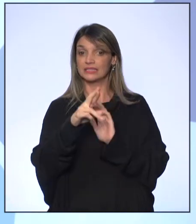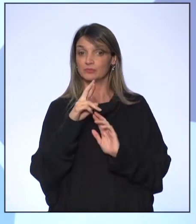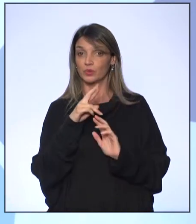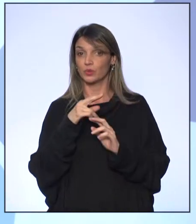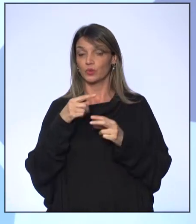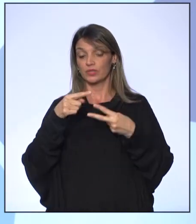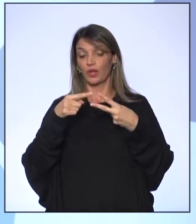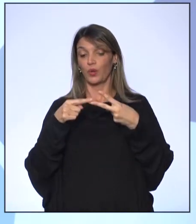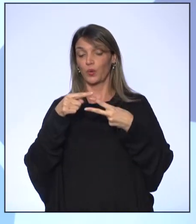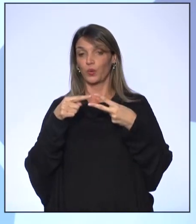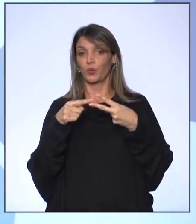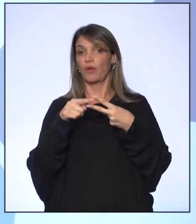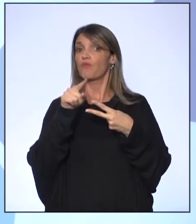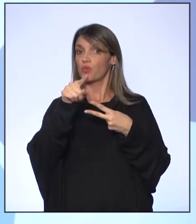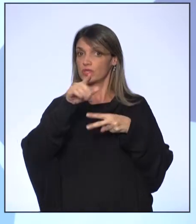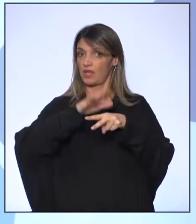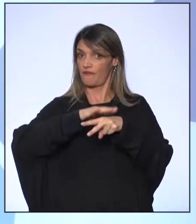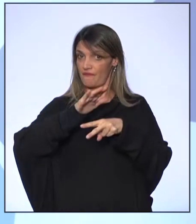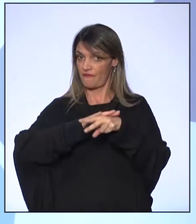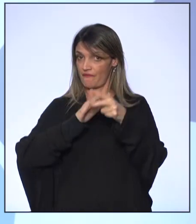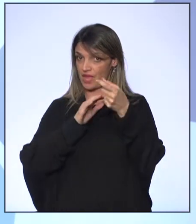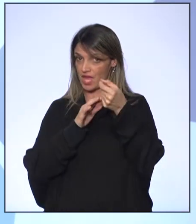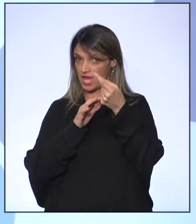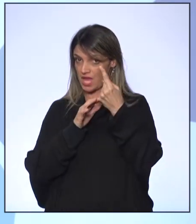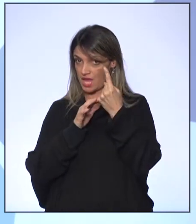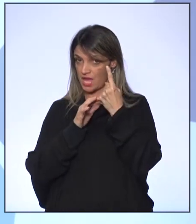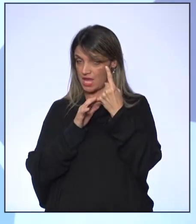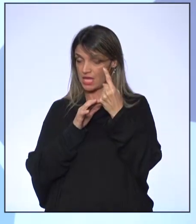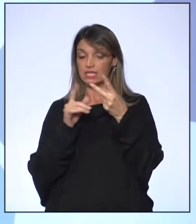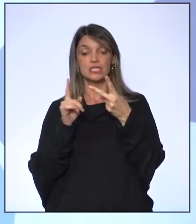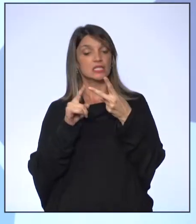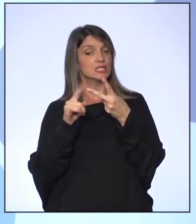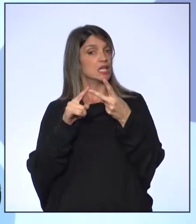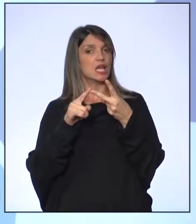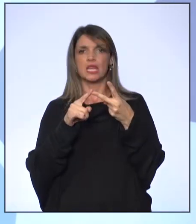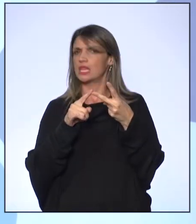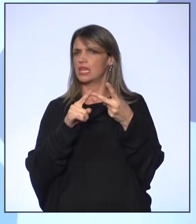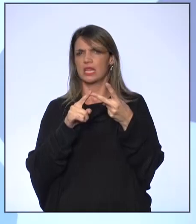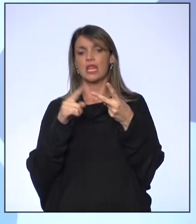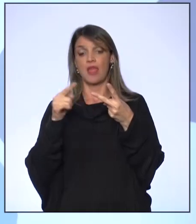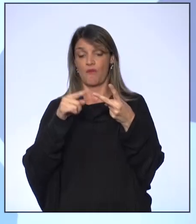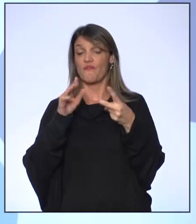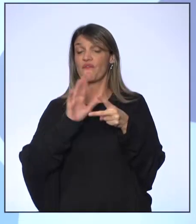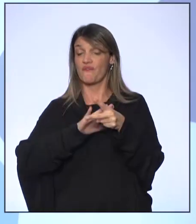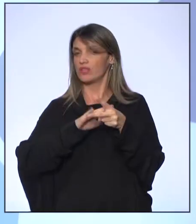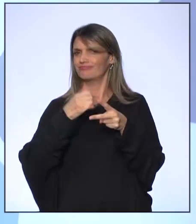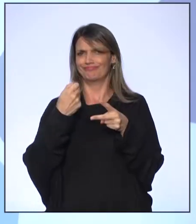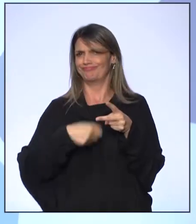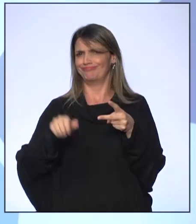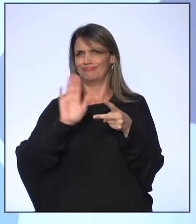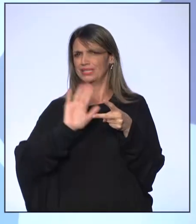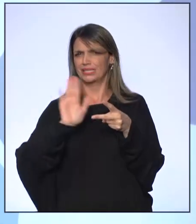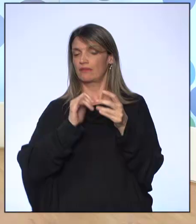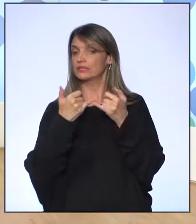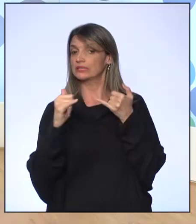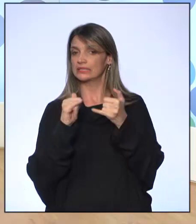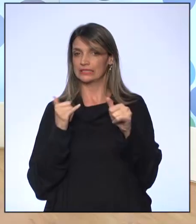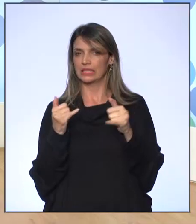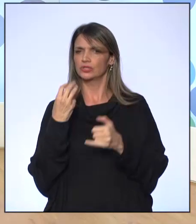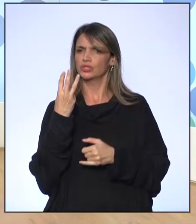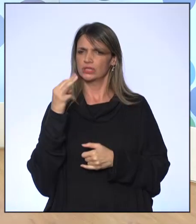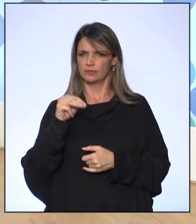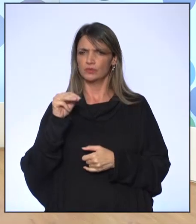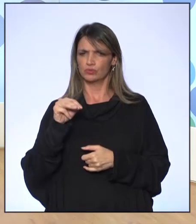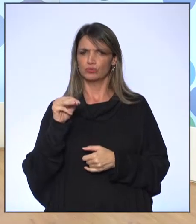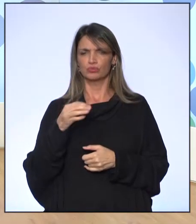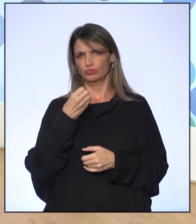essas 2 perguntas. O que você fez que dependia de eletricidade e o que você fez que não dependia de eletricidade. 3 minutos tá bom, não tá, Giba? Tá